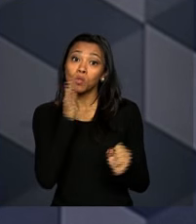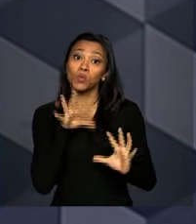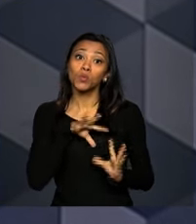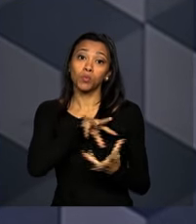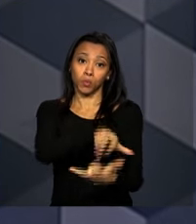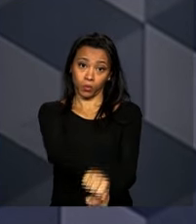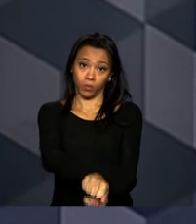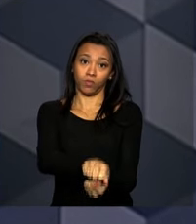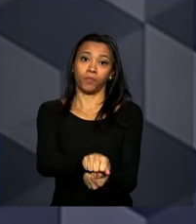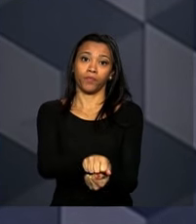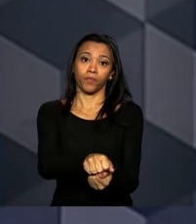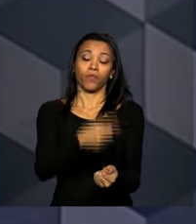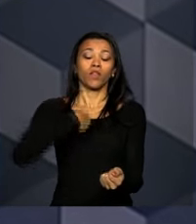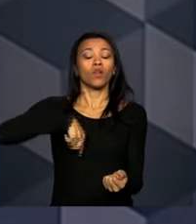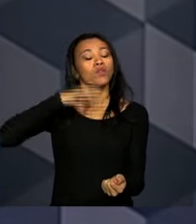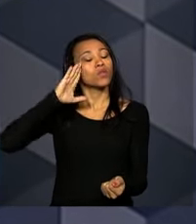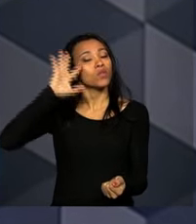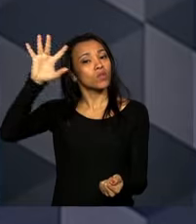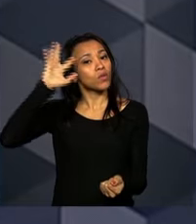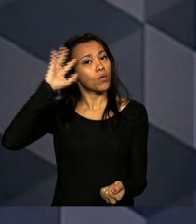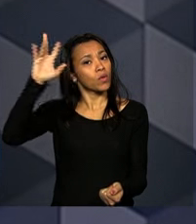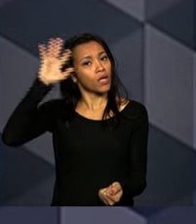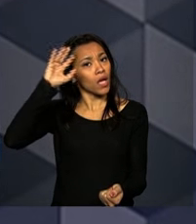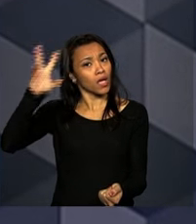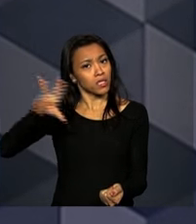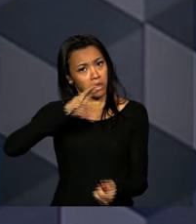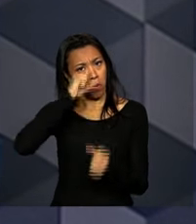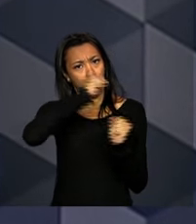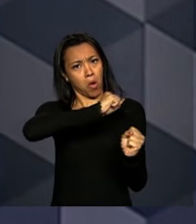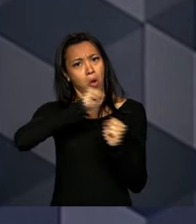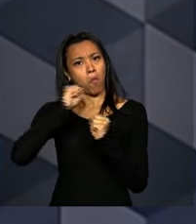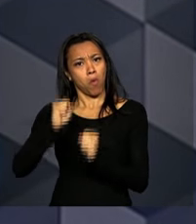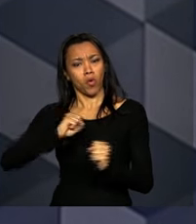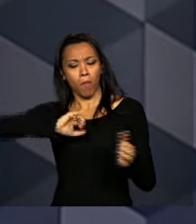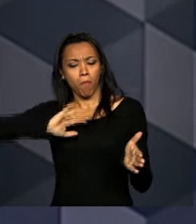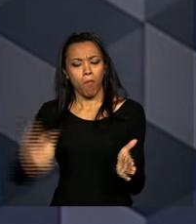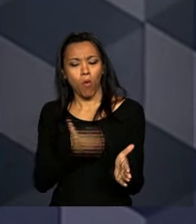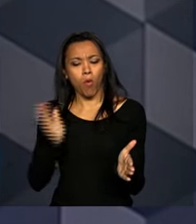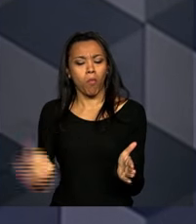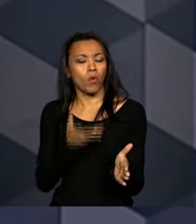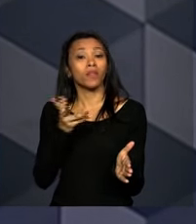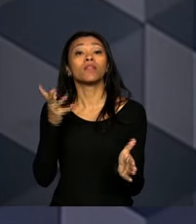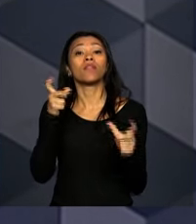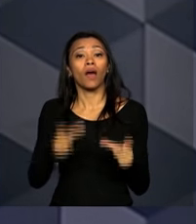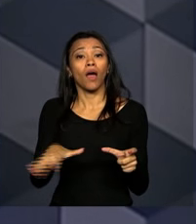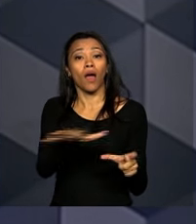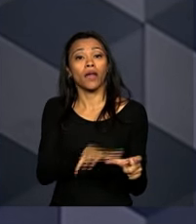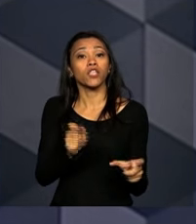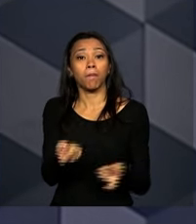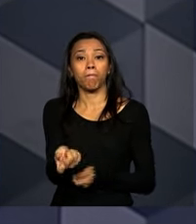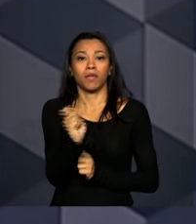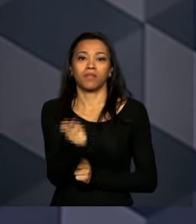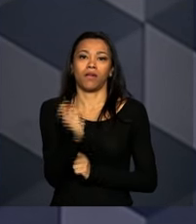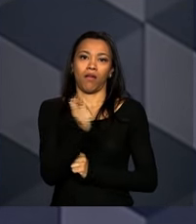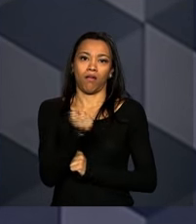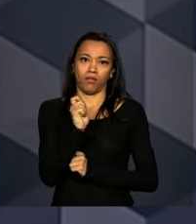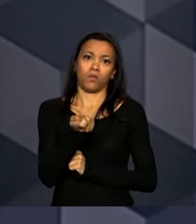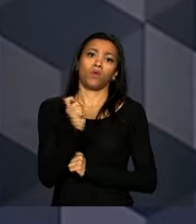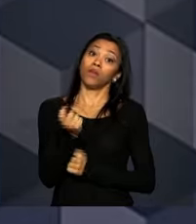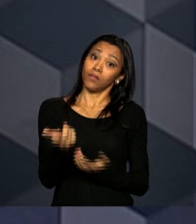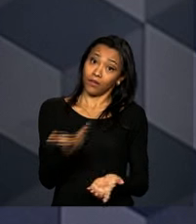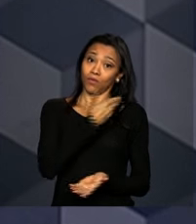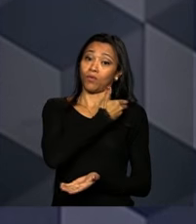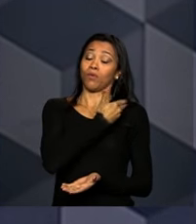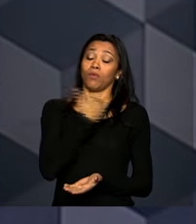permite sonhar em ser também uma grande potência na produção de pescados nesse país. E o Banco do Brasil será